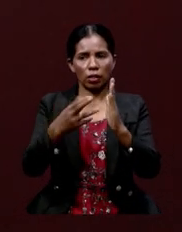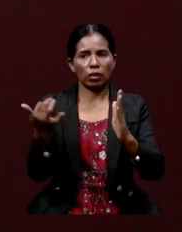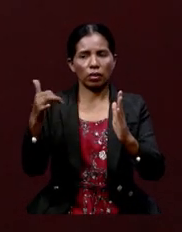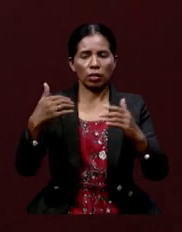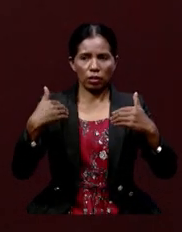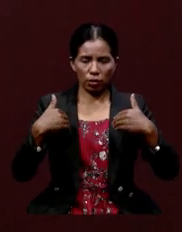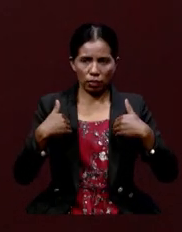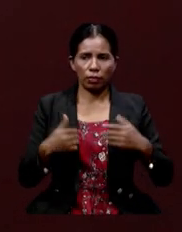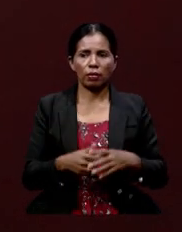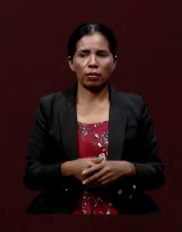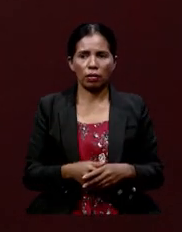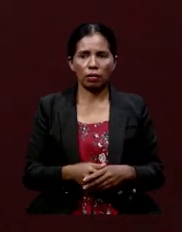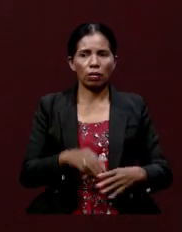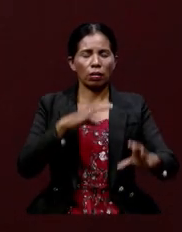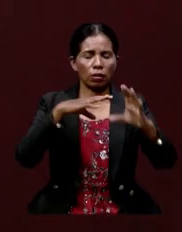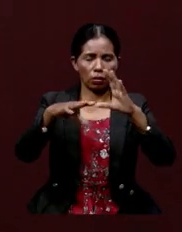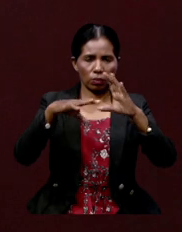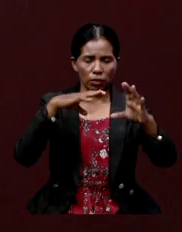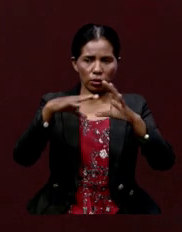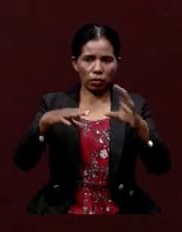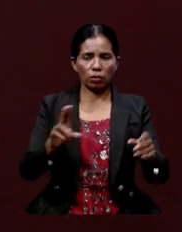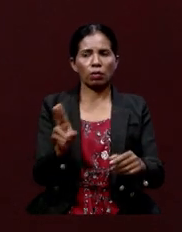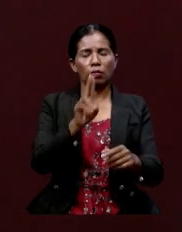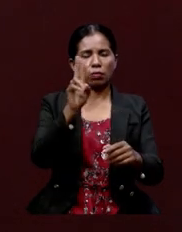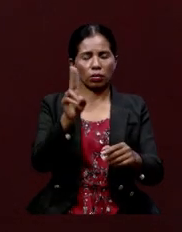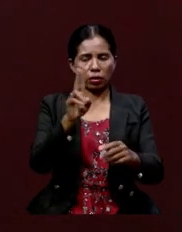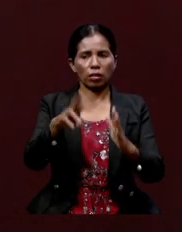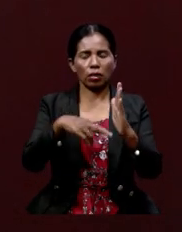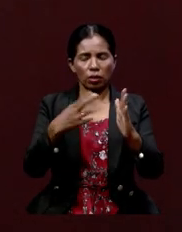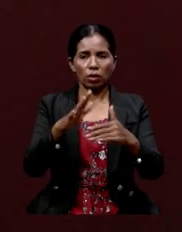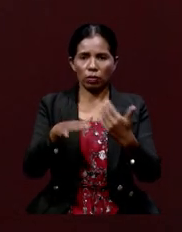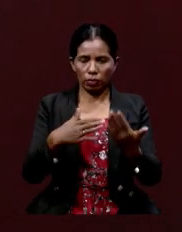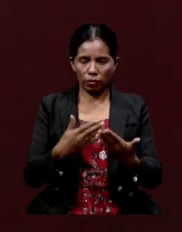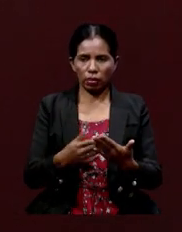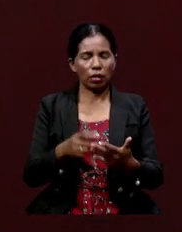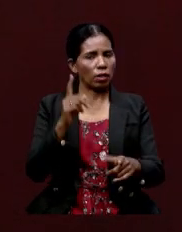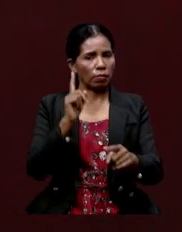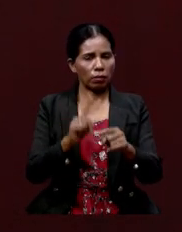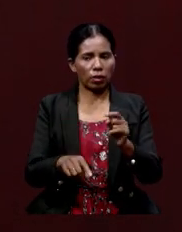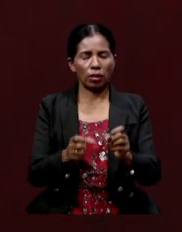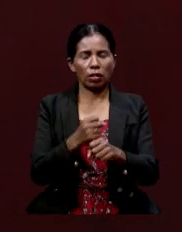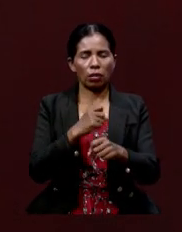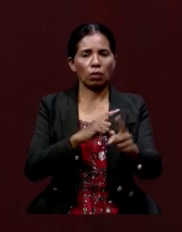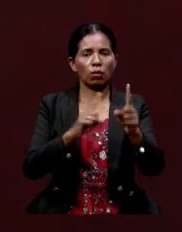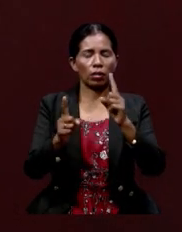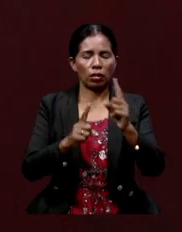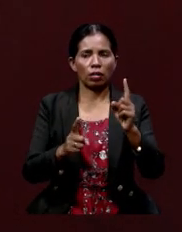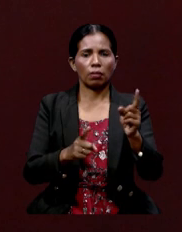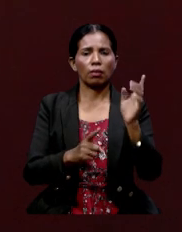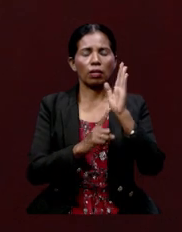hetia na komunikasaun mas utiliza tuir regra siran bem ke hetia na labele halo intervensaun